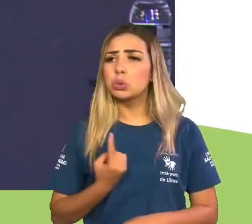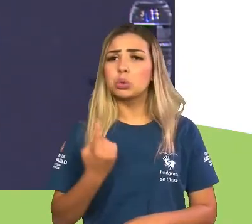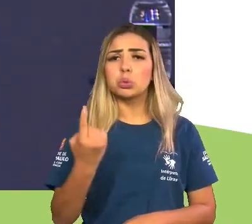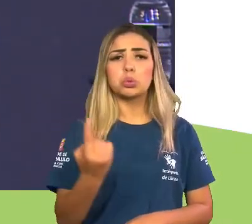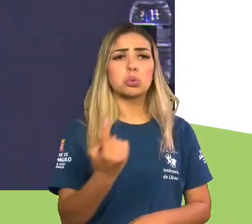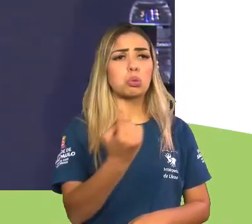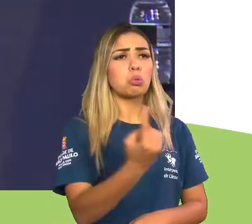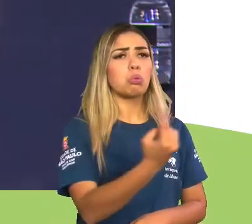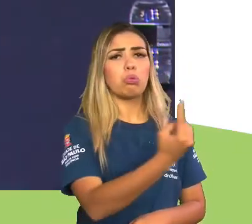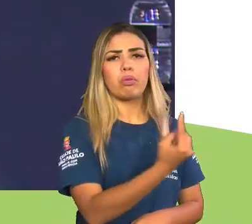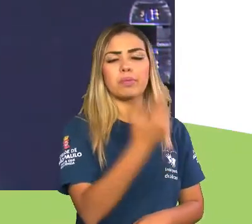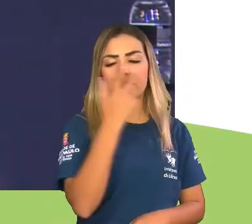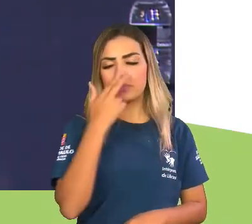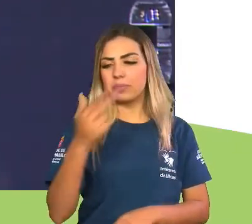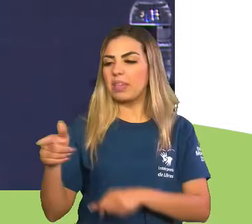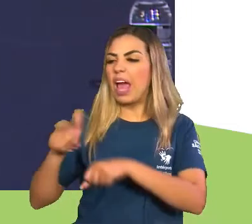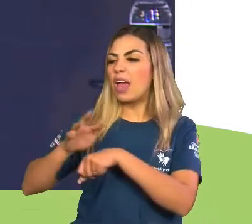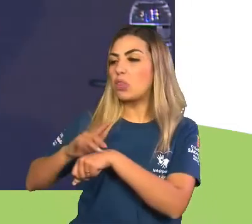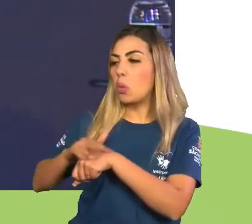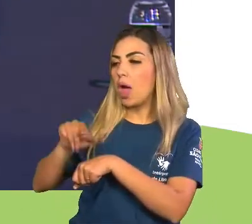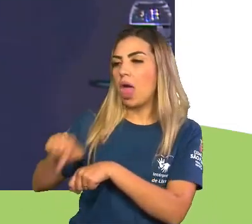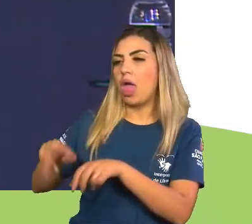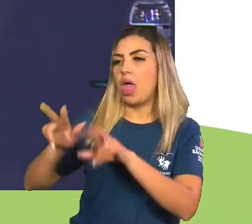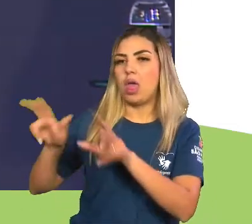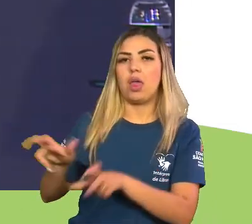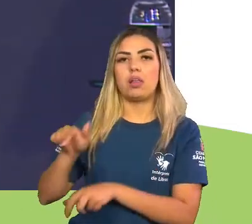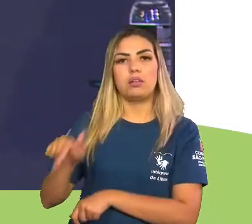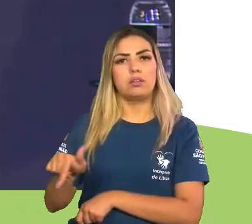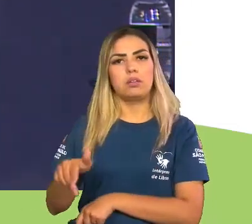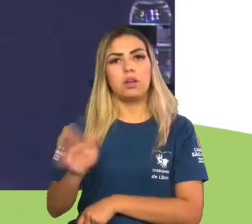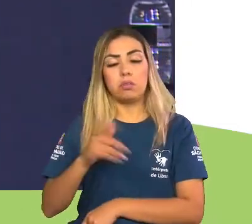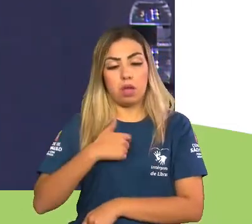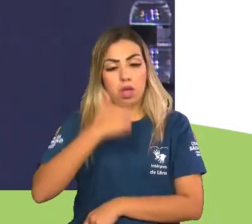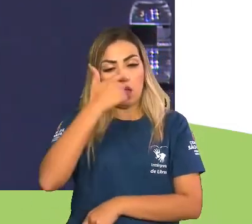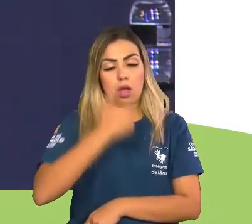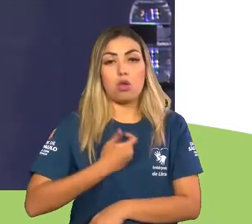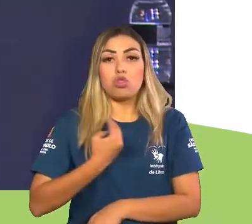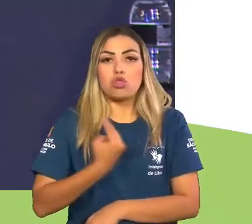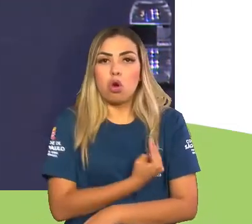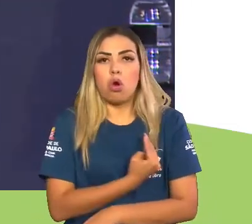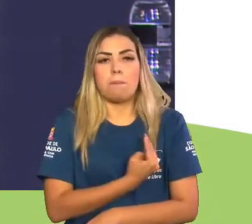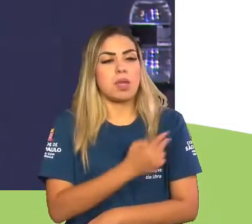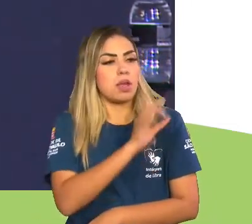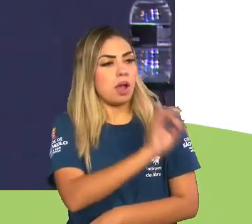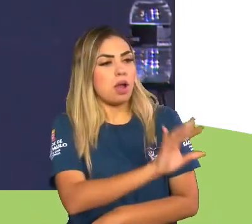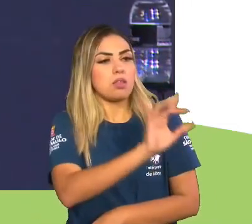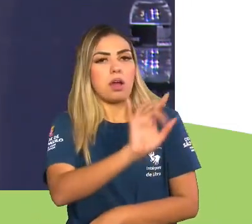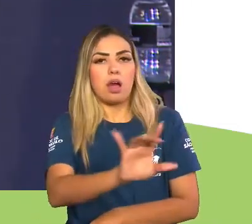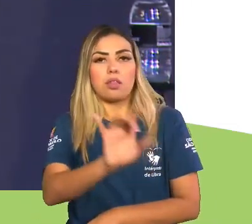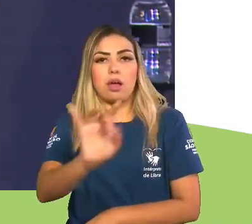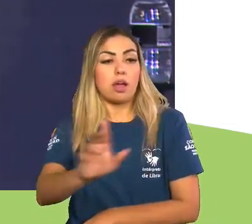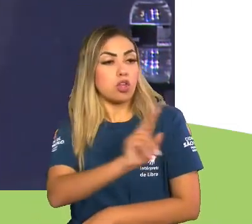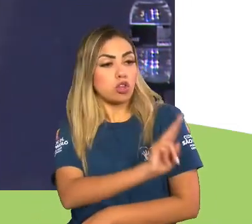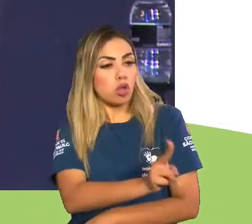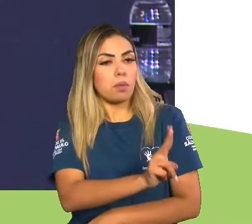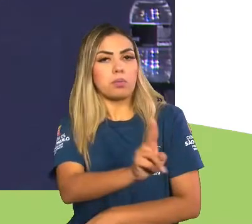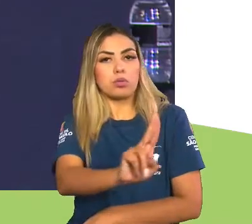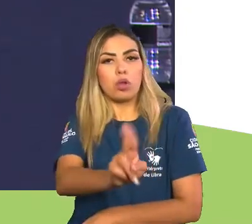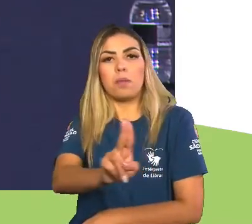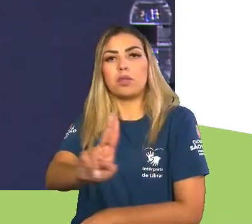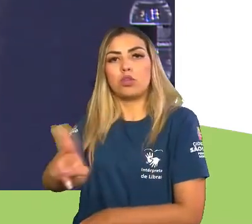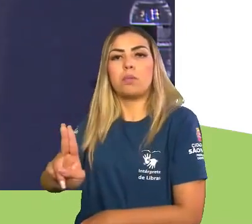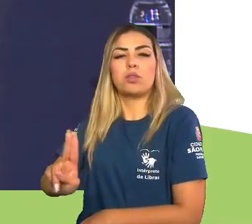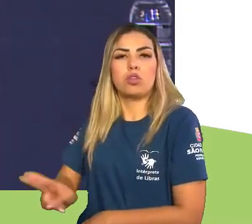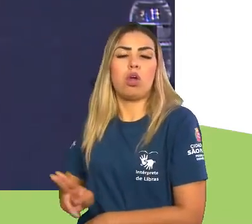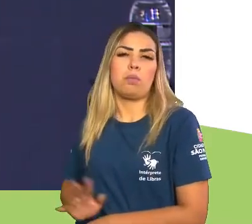a doença tal. A gente tem que tratar a Débora, o Carlinhos, o Theo, o Nicolas. Cada um tem